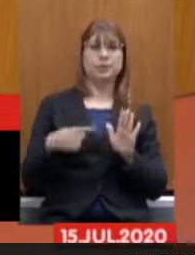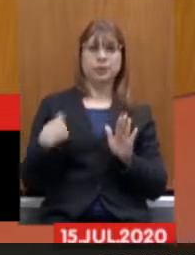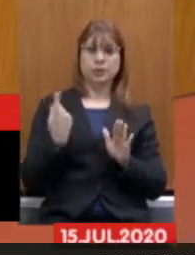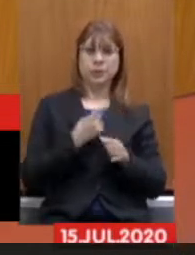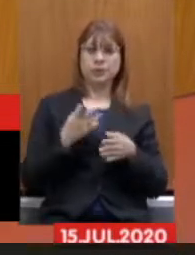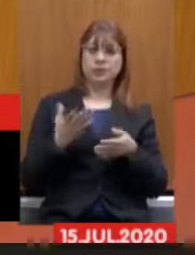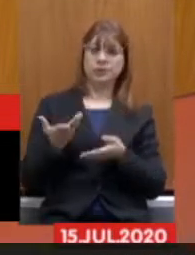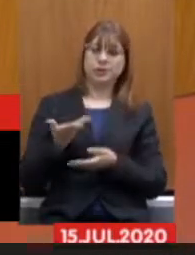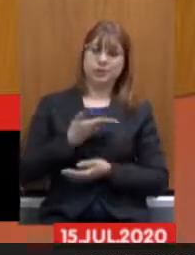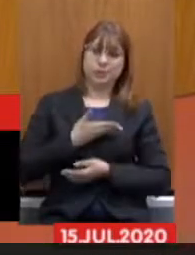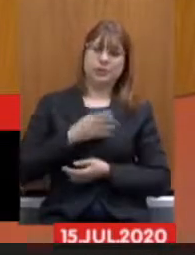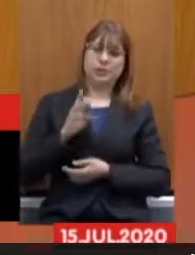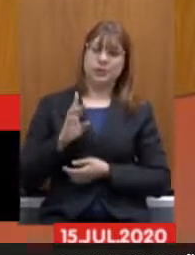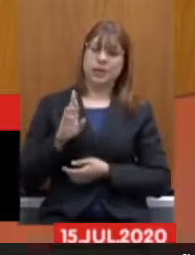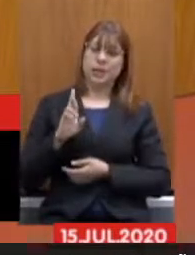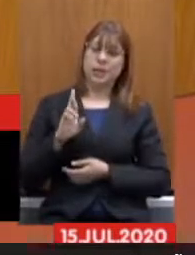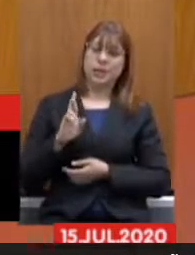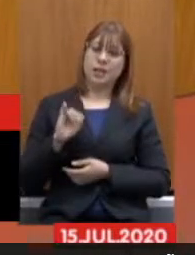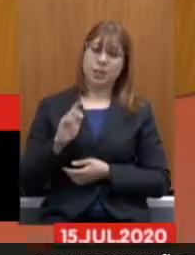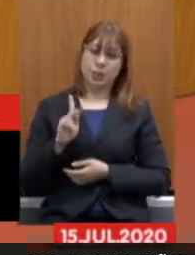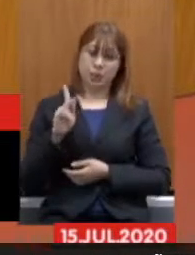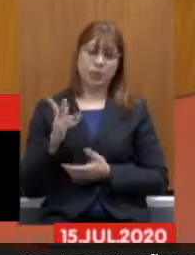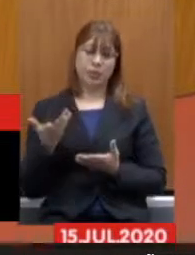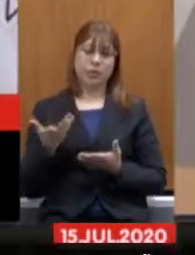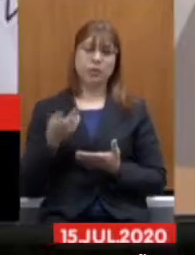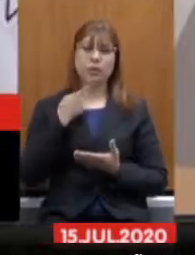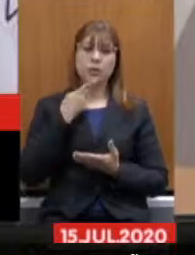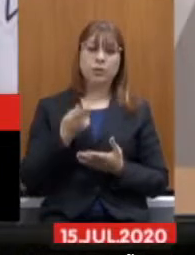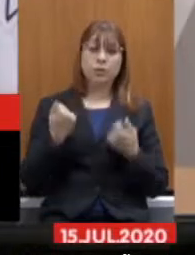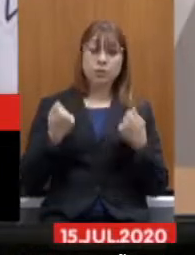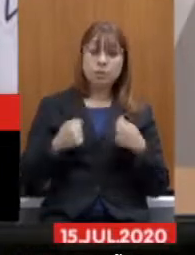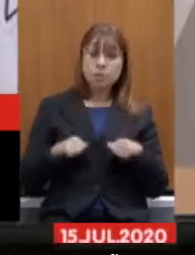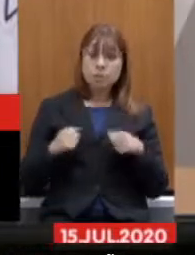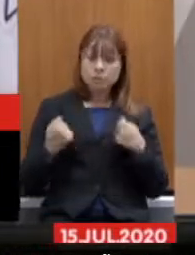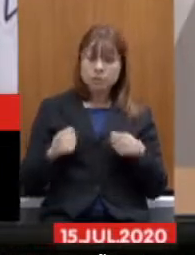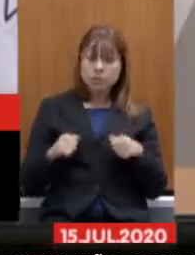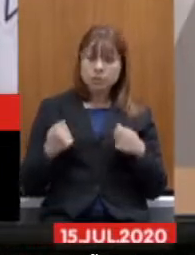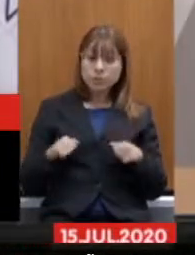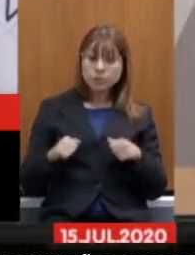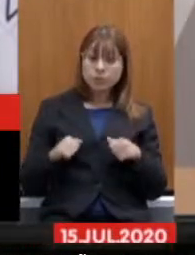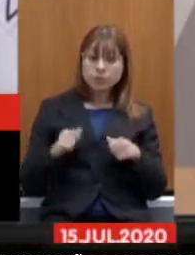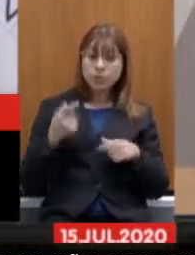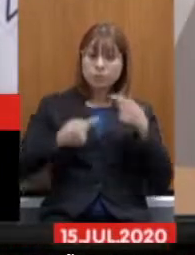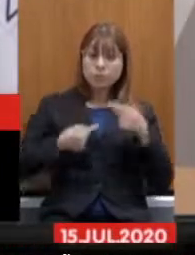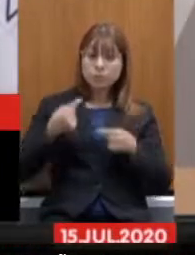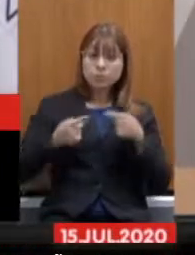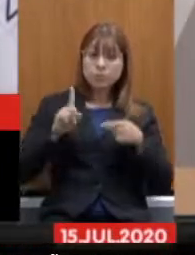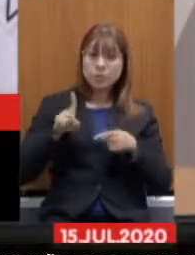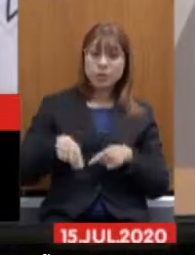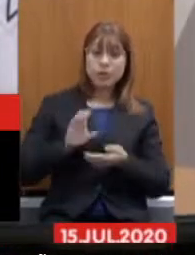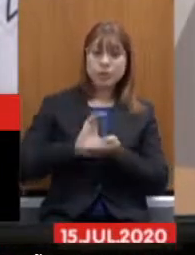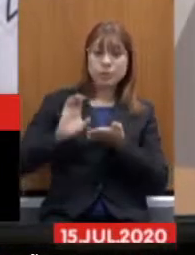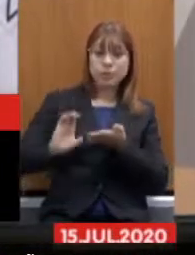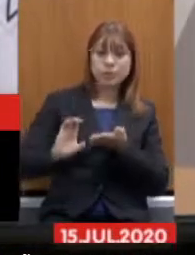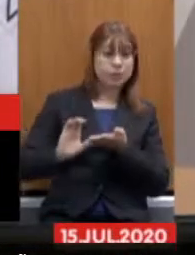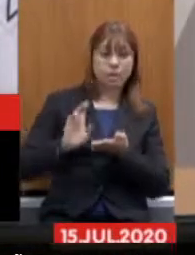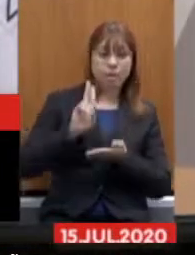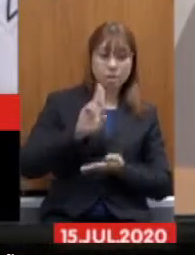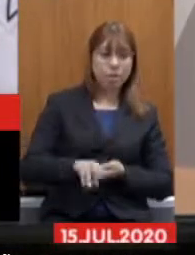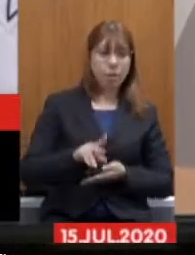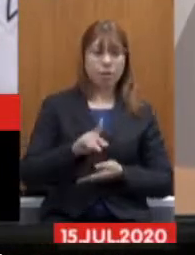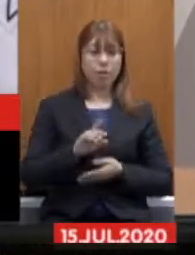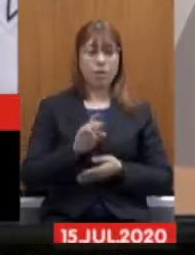nós somos pelo nosso companheiro rilke a discussão precisa ser pela receita do estado não nas costas de quem ganha